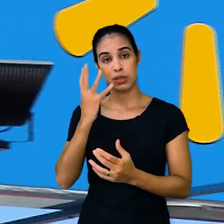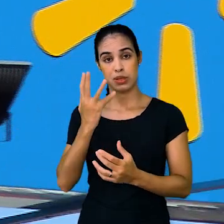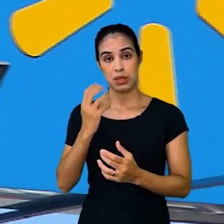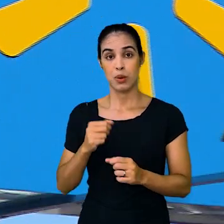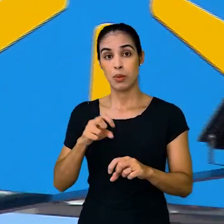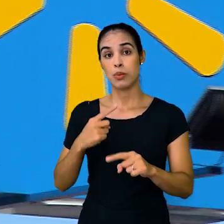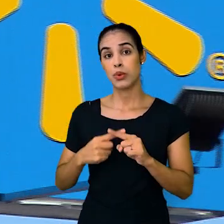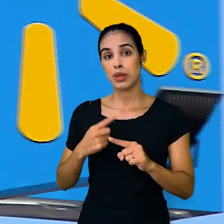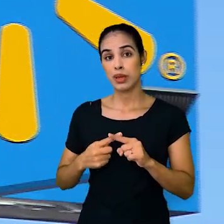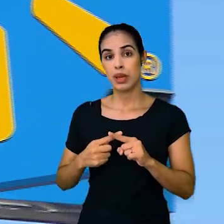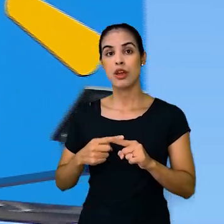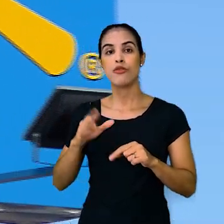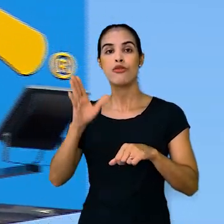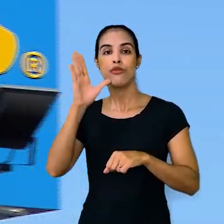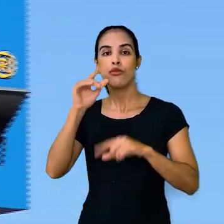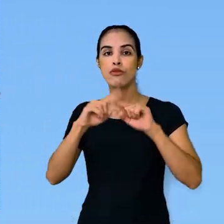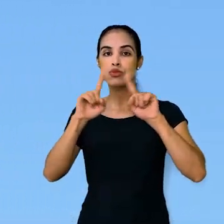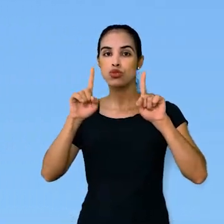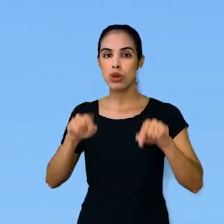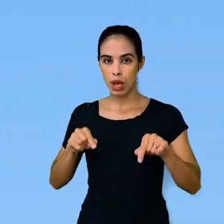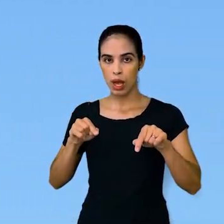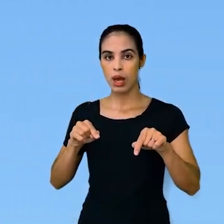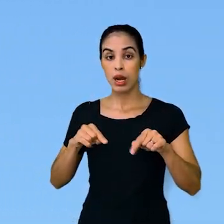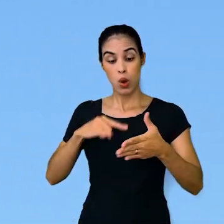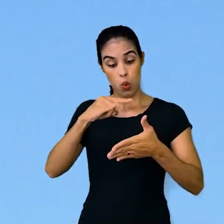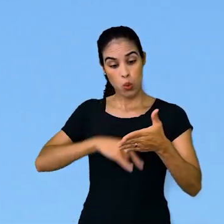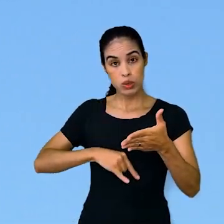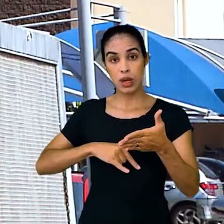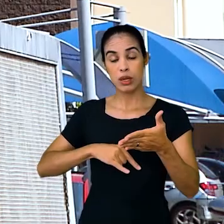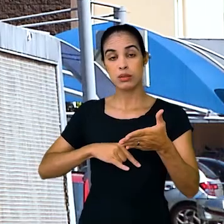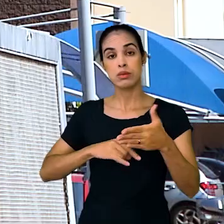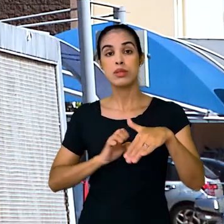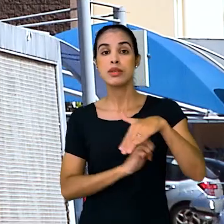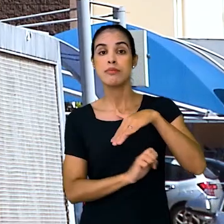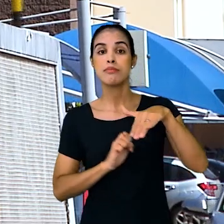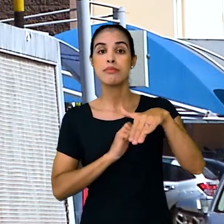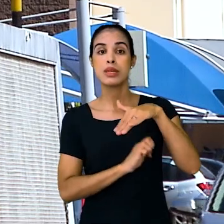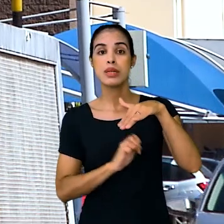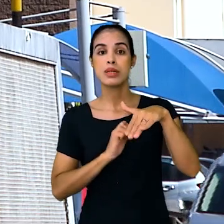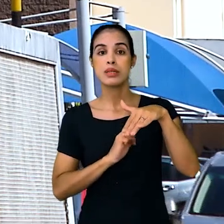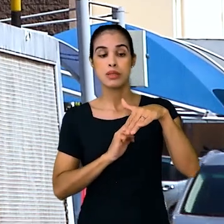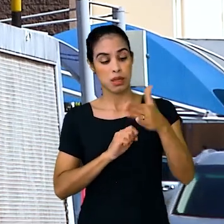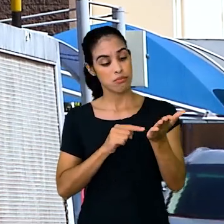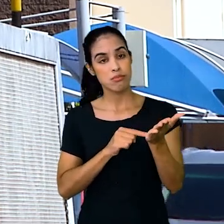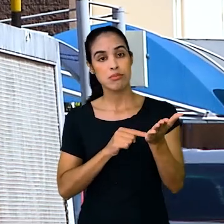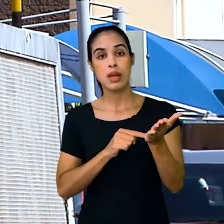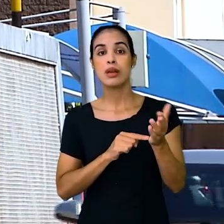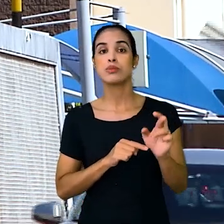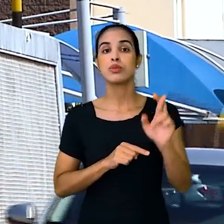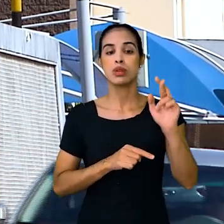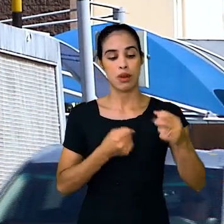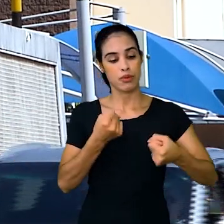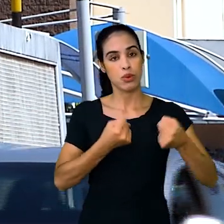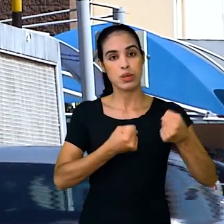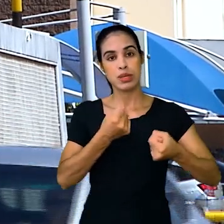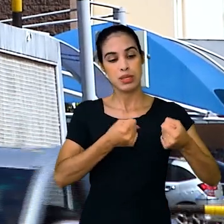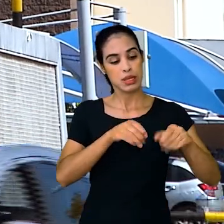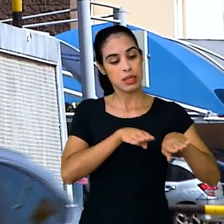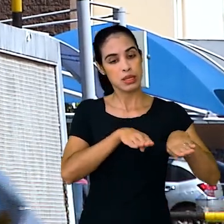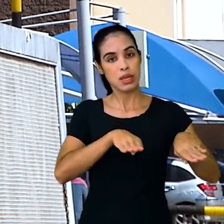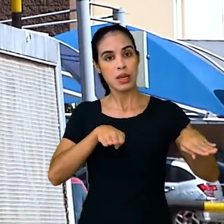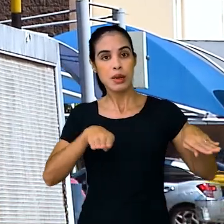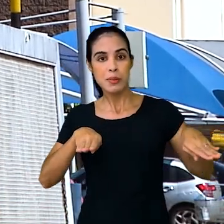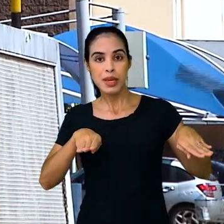de caixa que havia sido contratada por uma empresa responsável pelo estacionamento de uma loja do Walmart